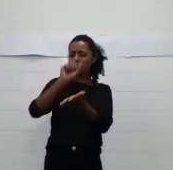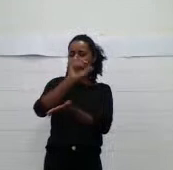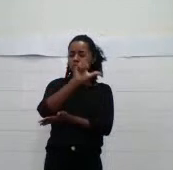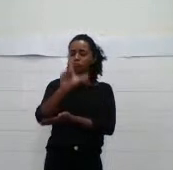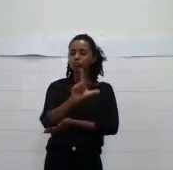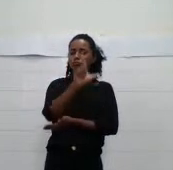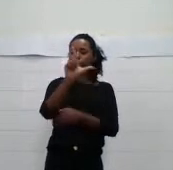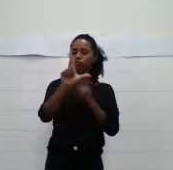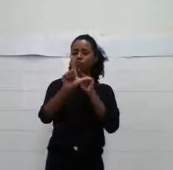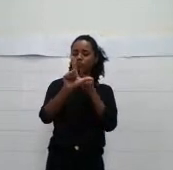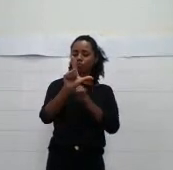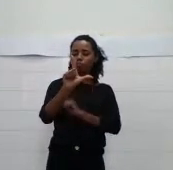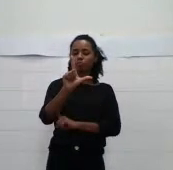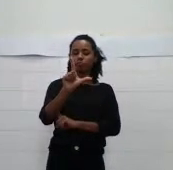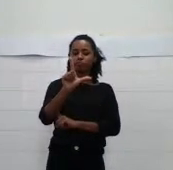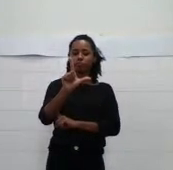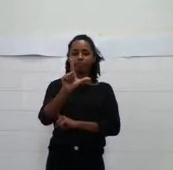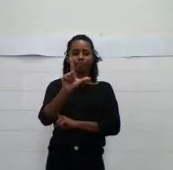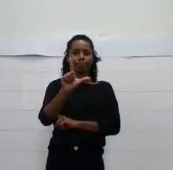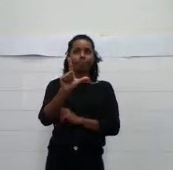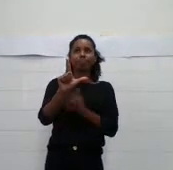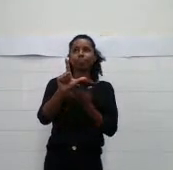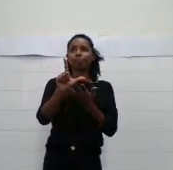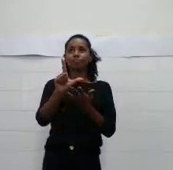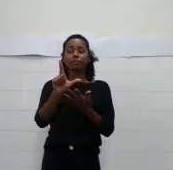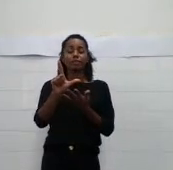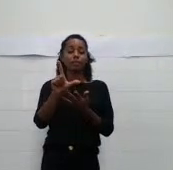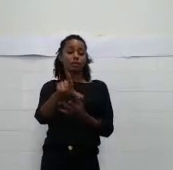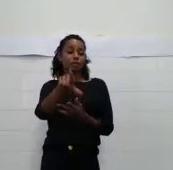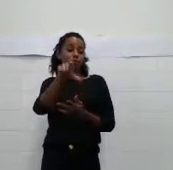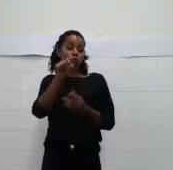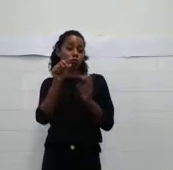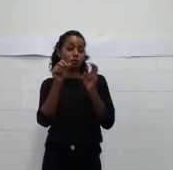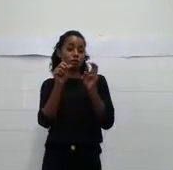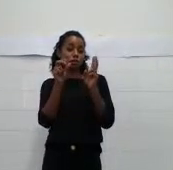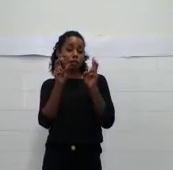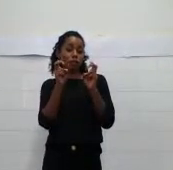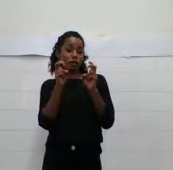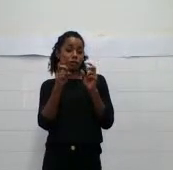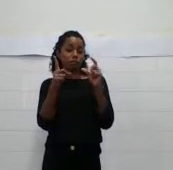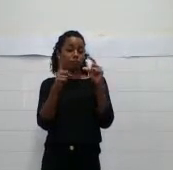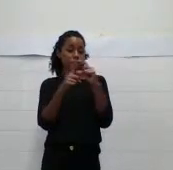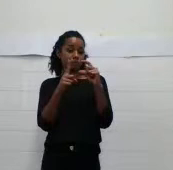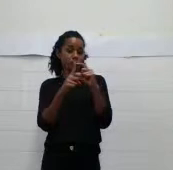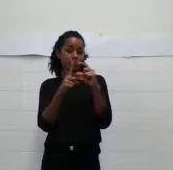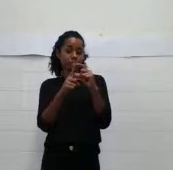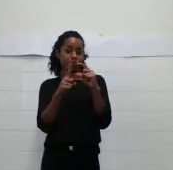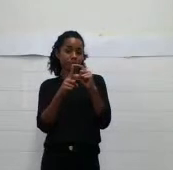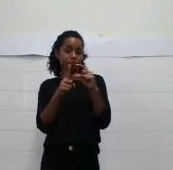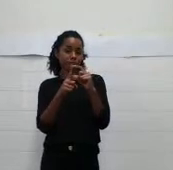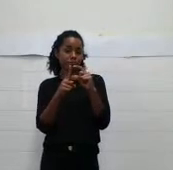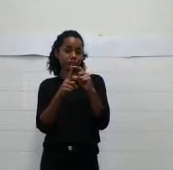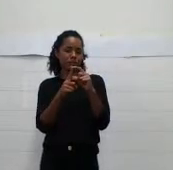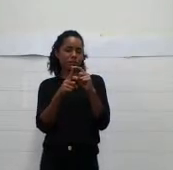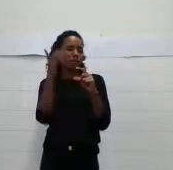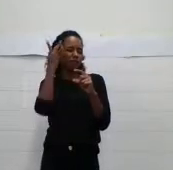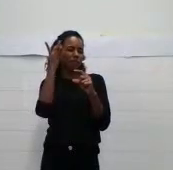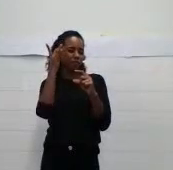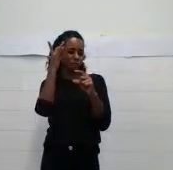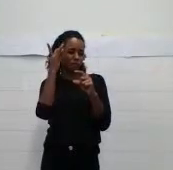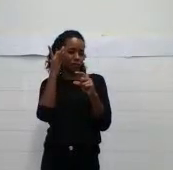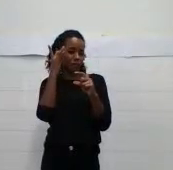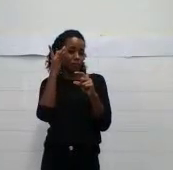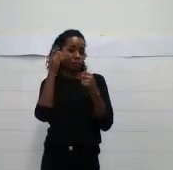que, nesses termos, né, possa ser equiparada. Eu penso que nós precisamos muito mais estudar Luiz Gama, não